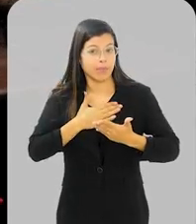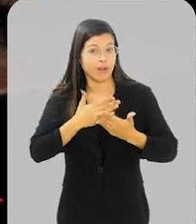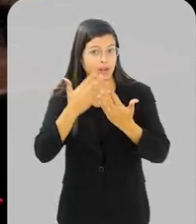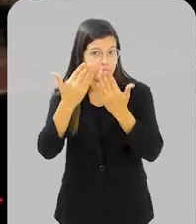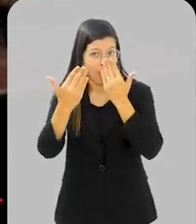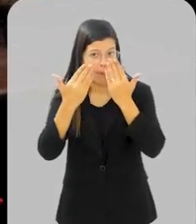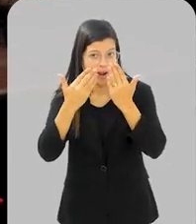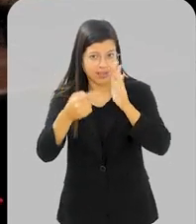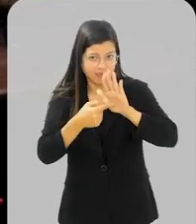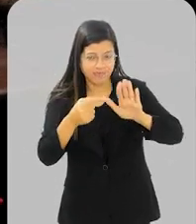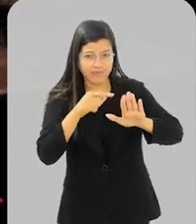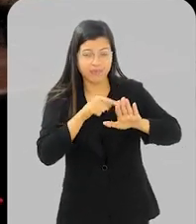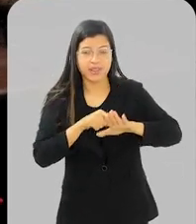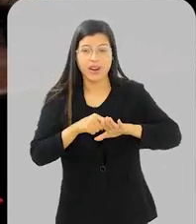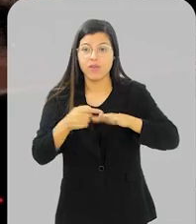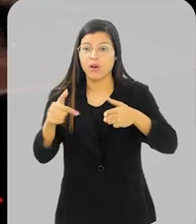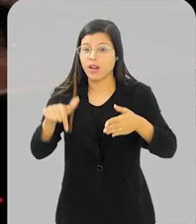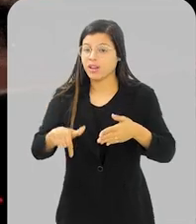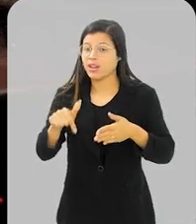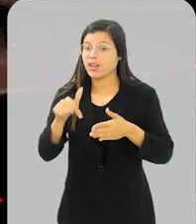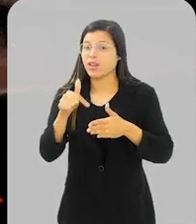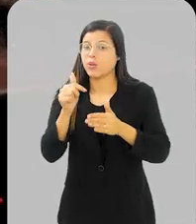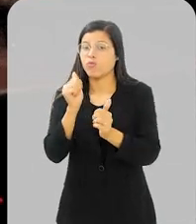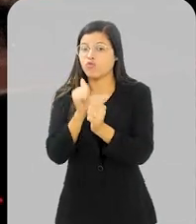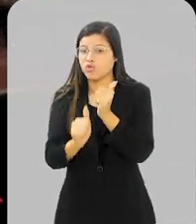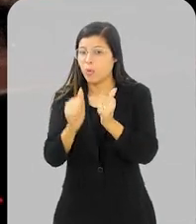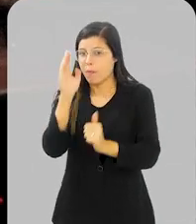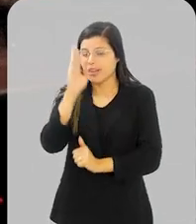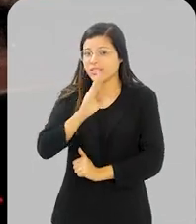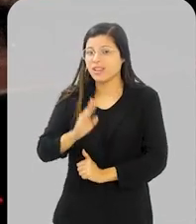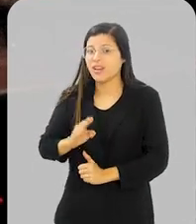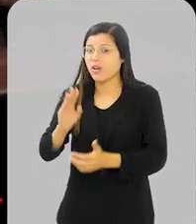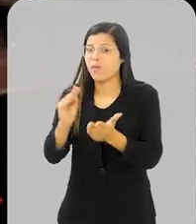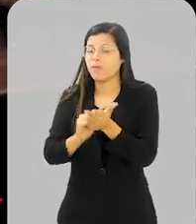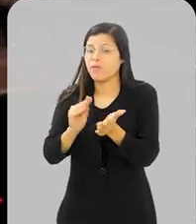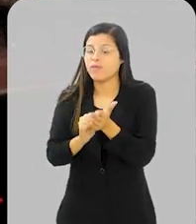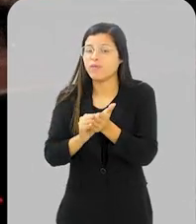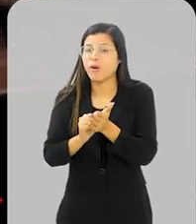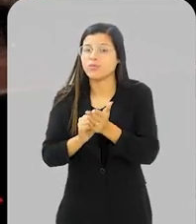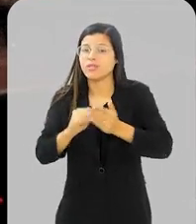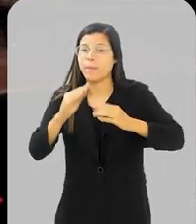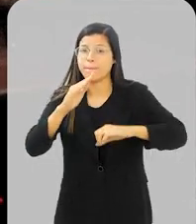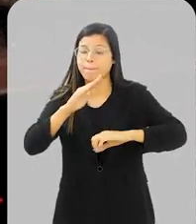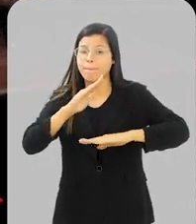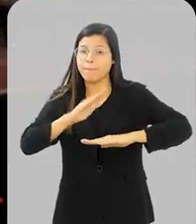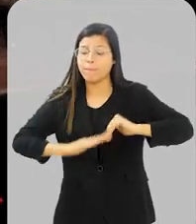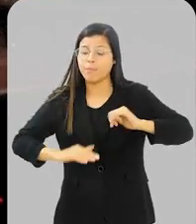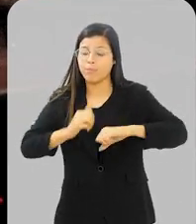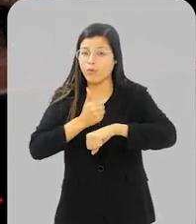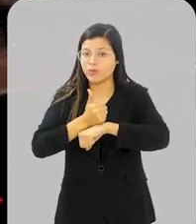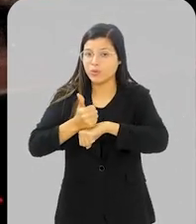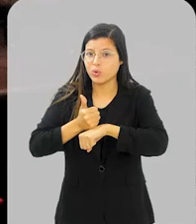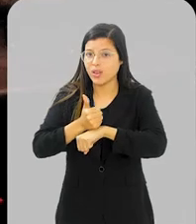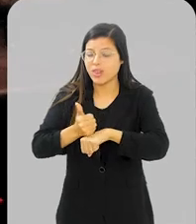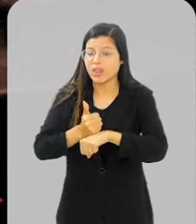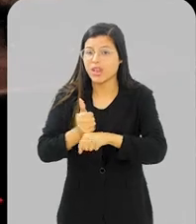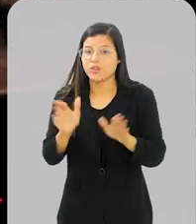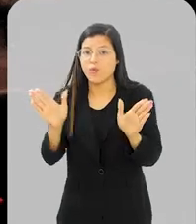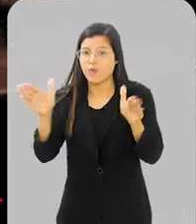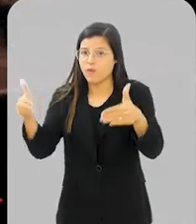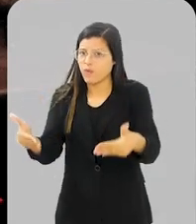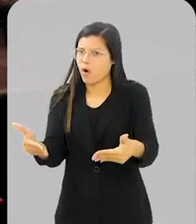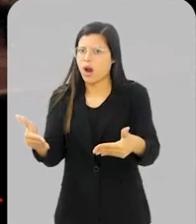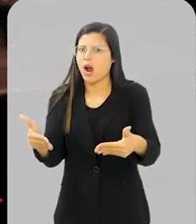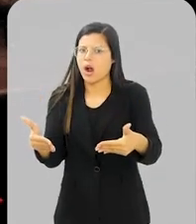aqui ou no exterior, nós não temos jogadores focados e tecnicamente falando